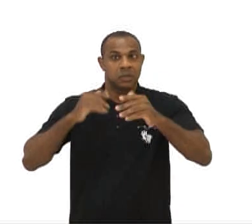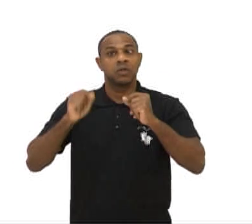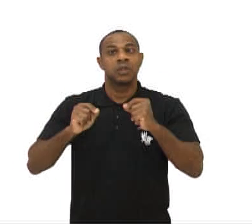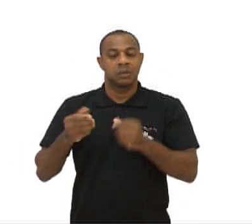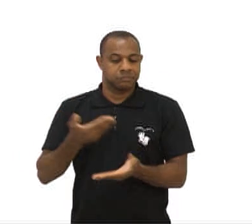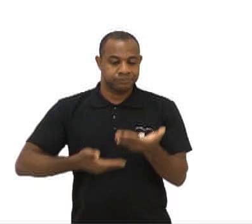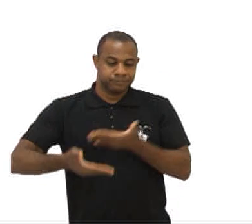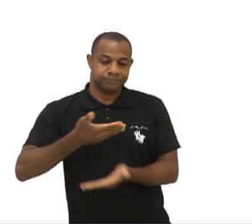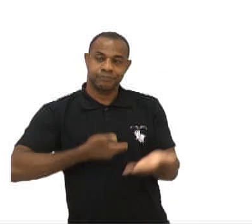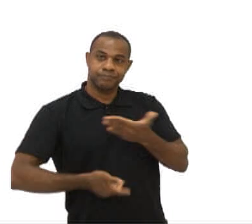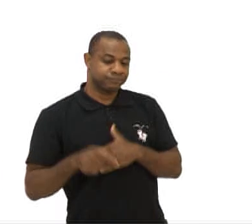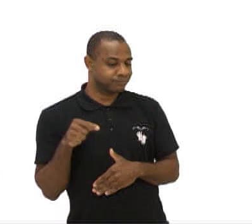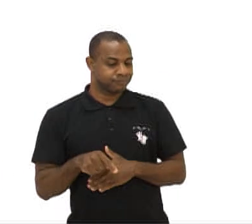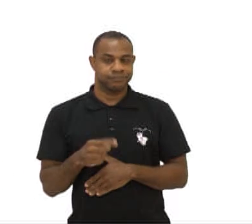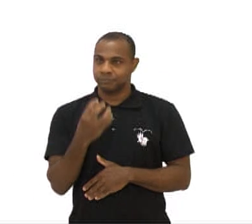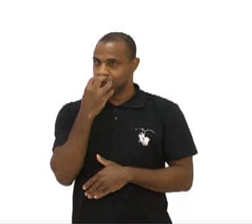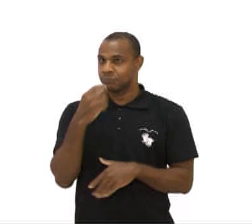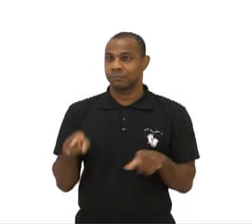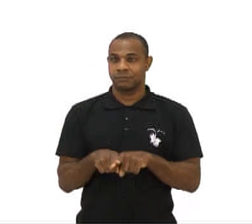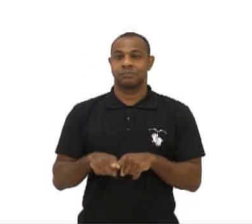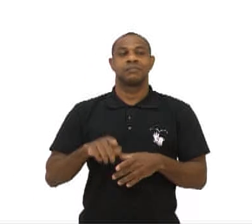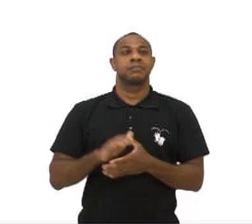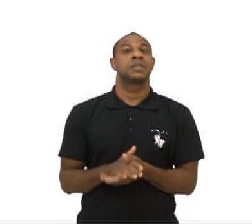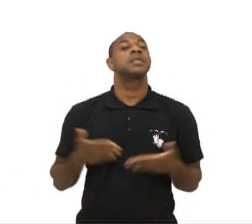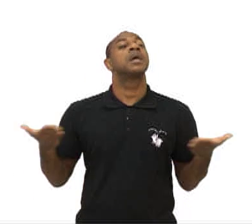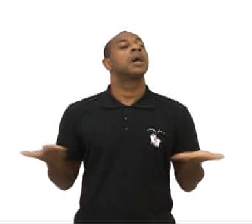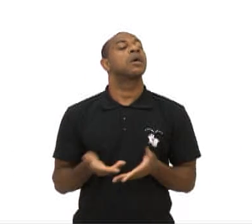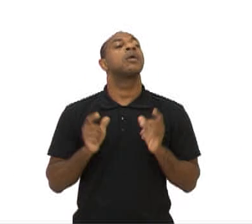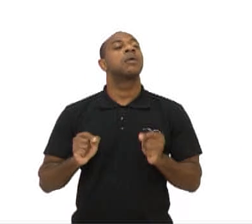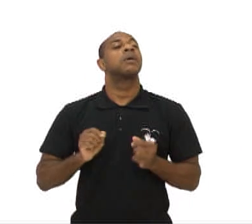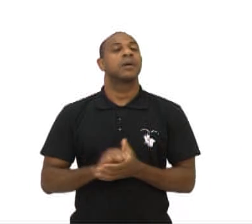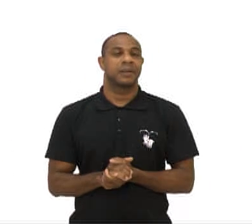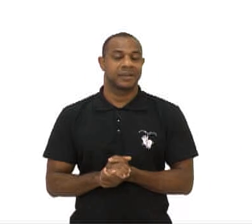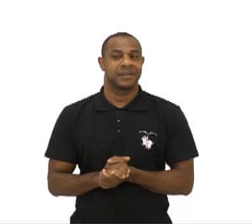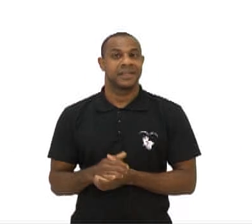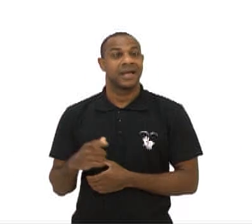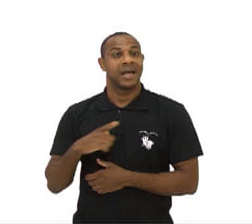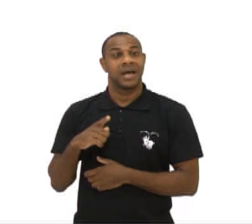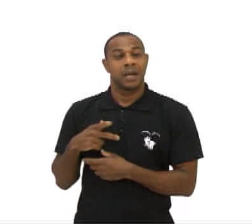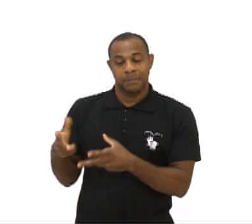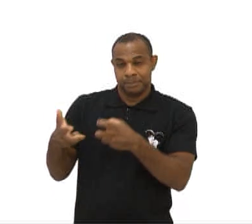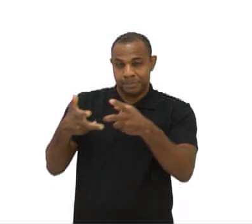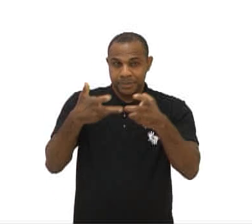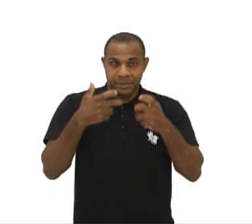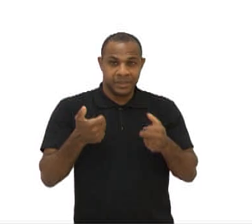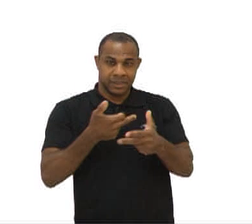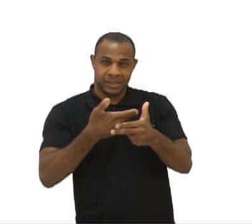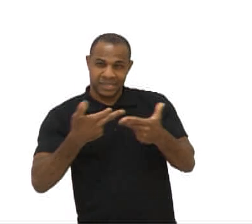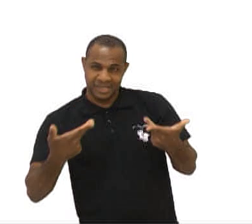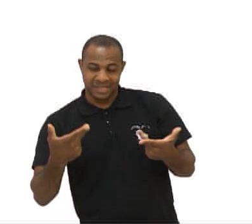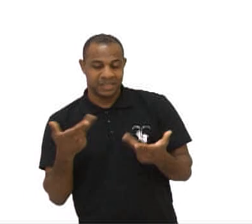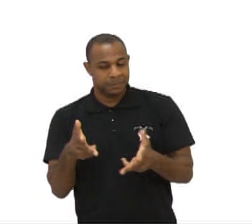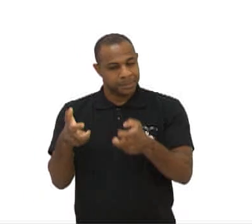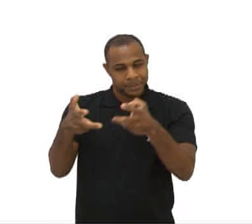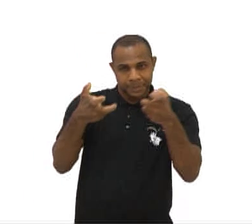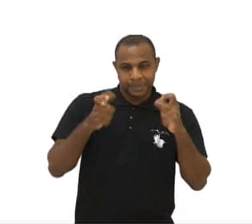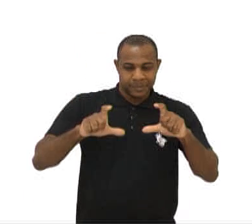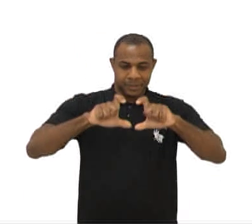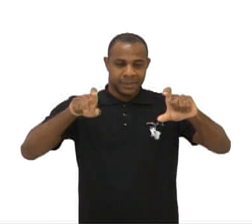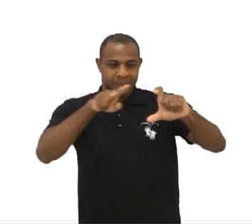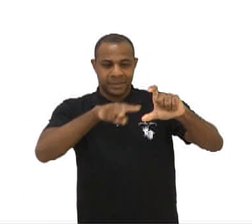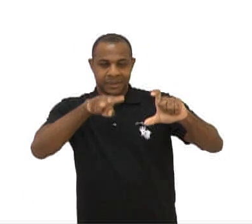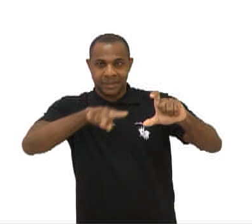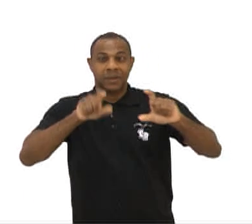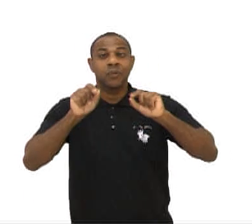ótimo relacionamento com o cão. E agora, né, tendo em vista esses elementos que a gente consegue perceber aqui